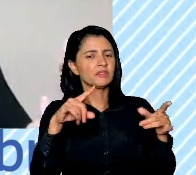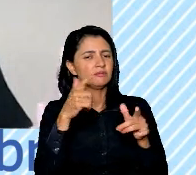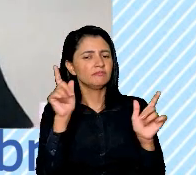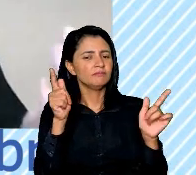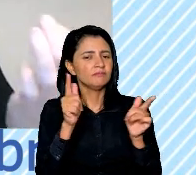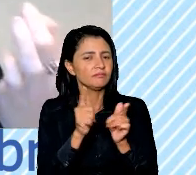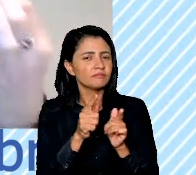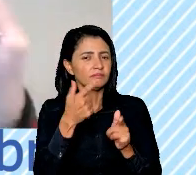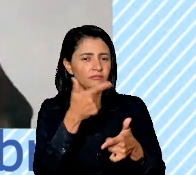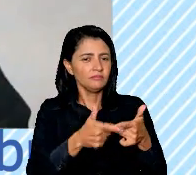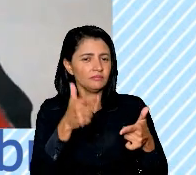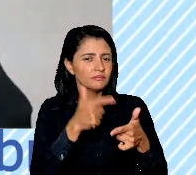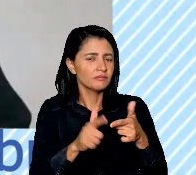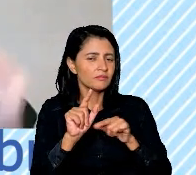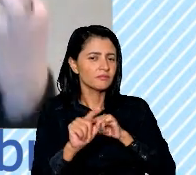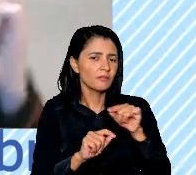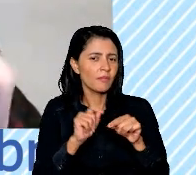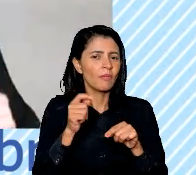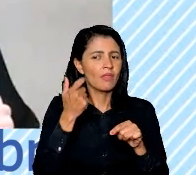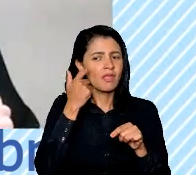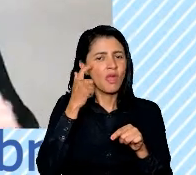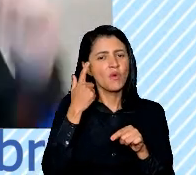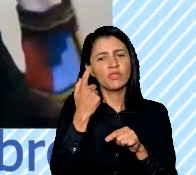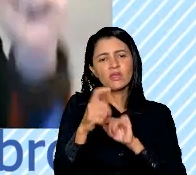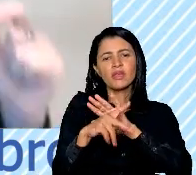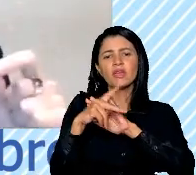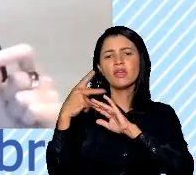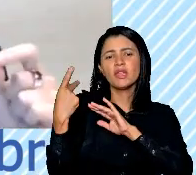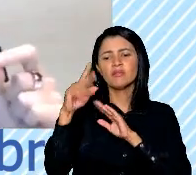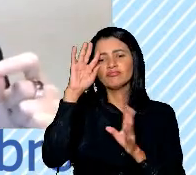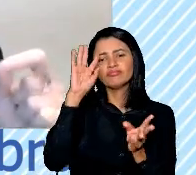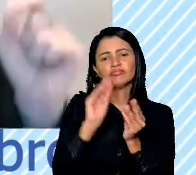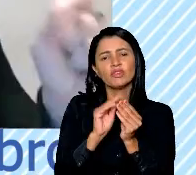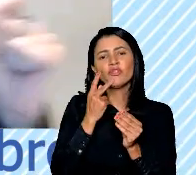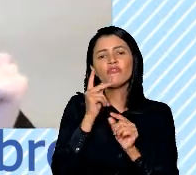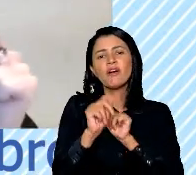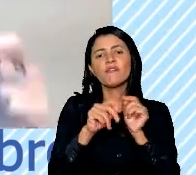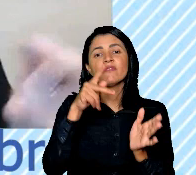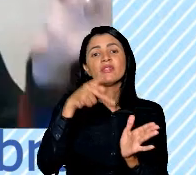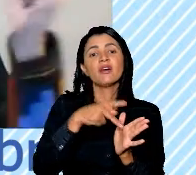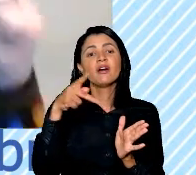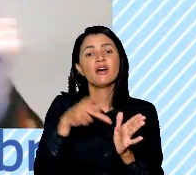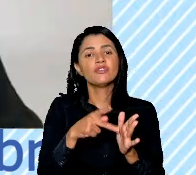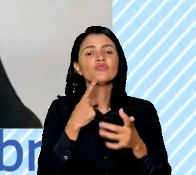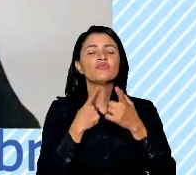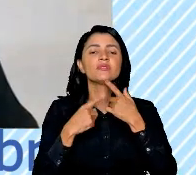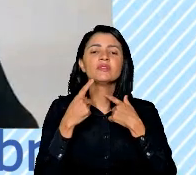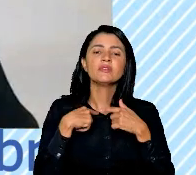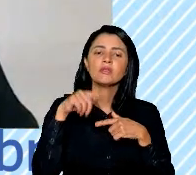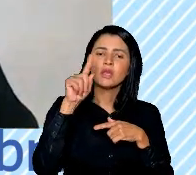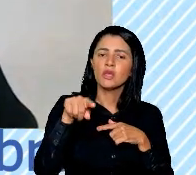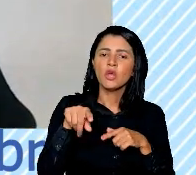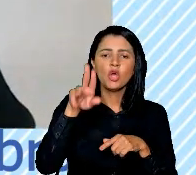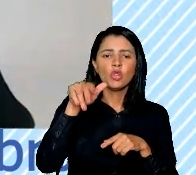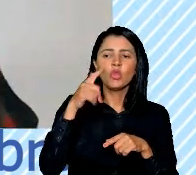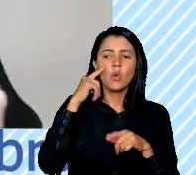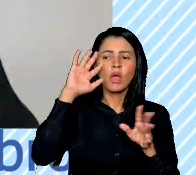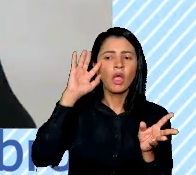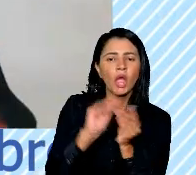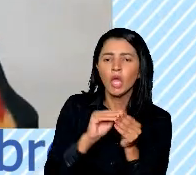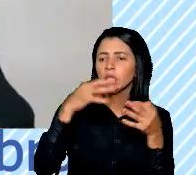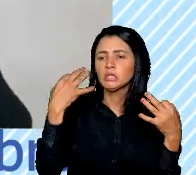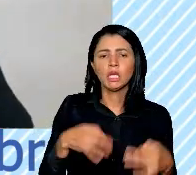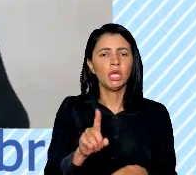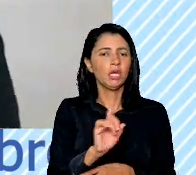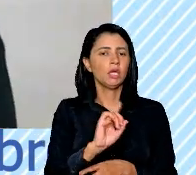da democracia, ao interesse bem compreendido, quando se trata, na verdade, do desejo, que nunca é bem compreendido.